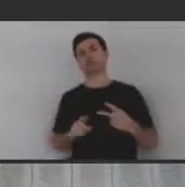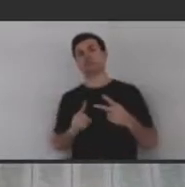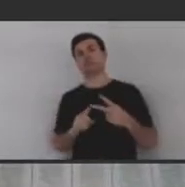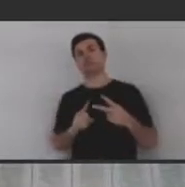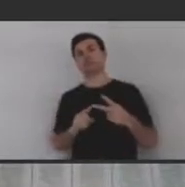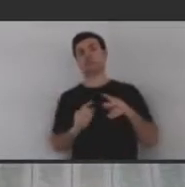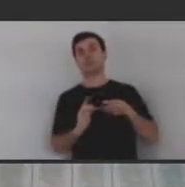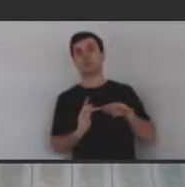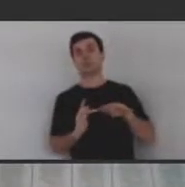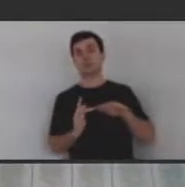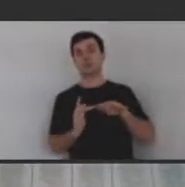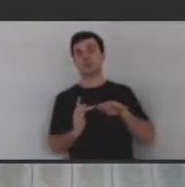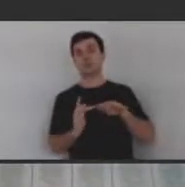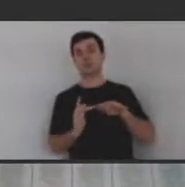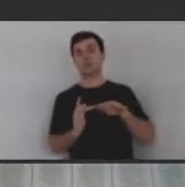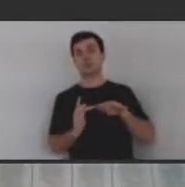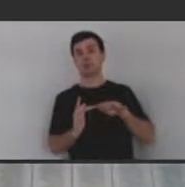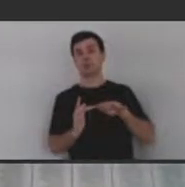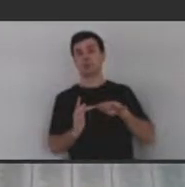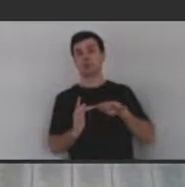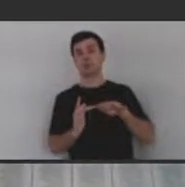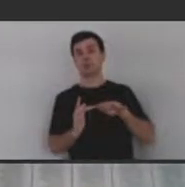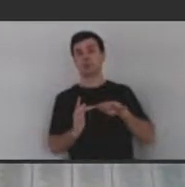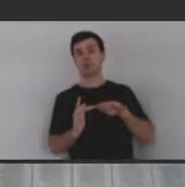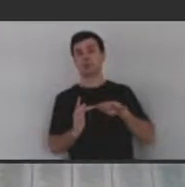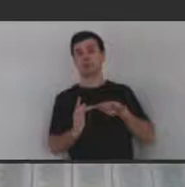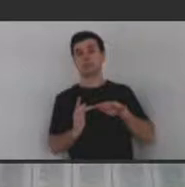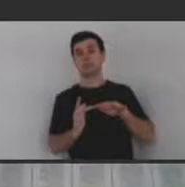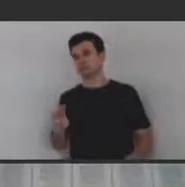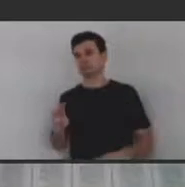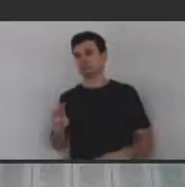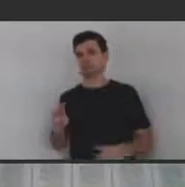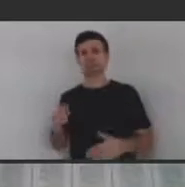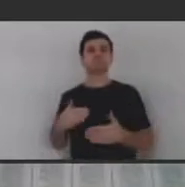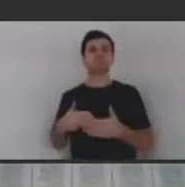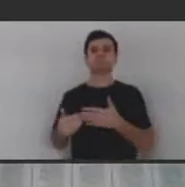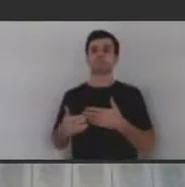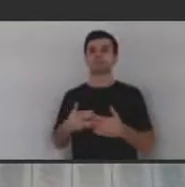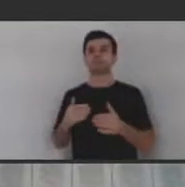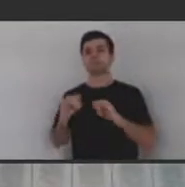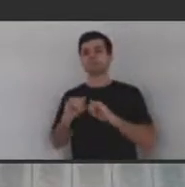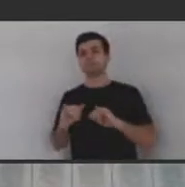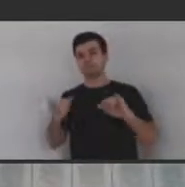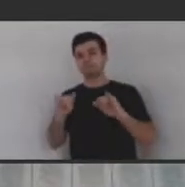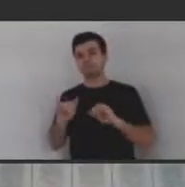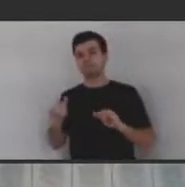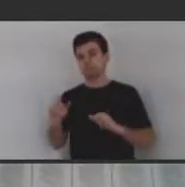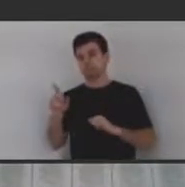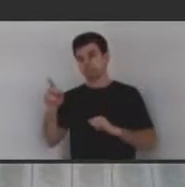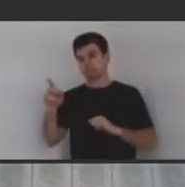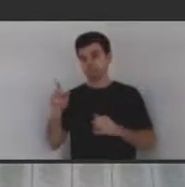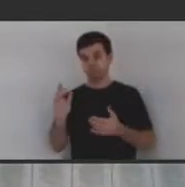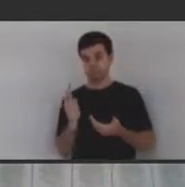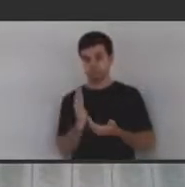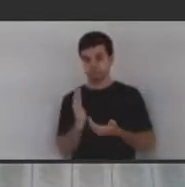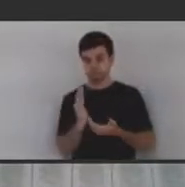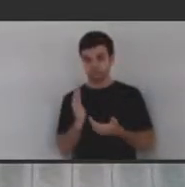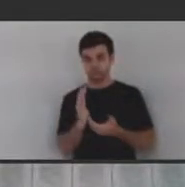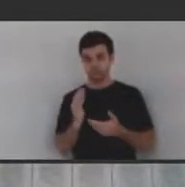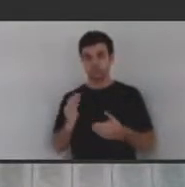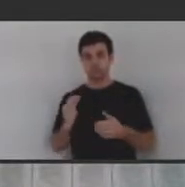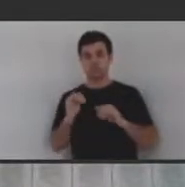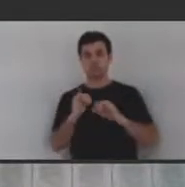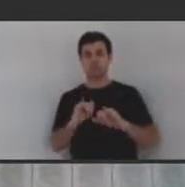inclusive jornais, rádios e demais espaços contratados pela Câmara Municipal, para veicular propaganda eleitoral de